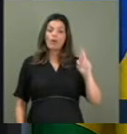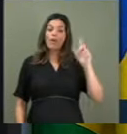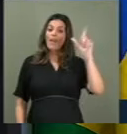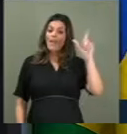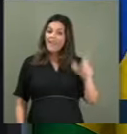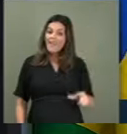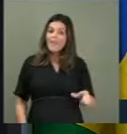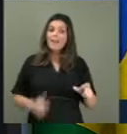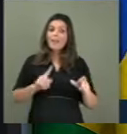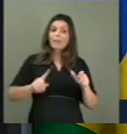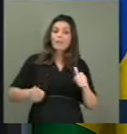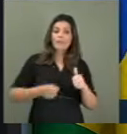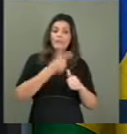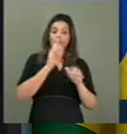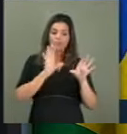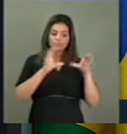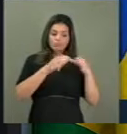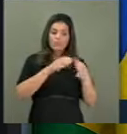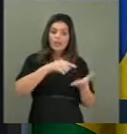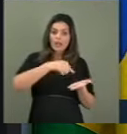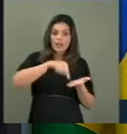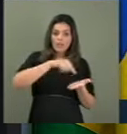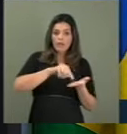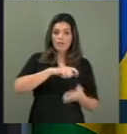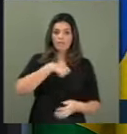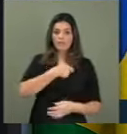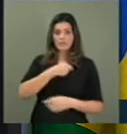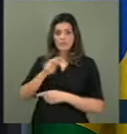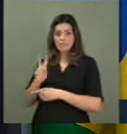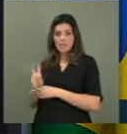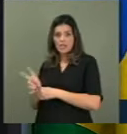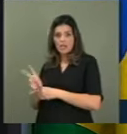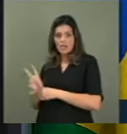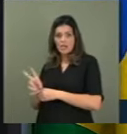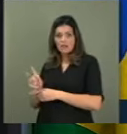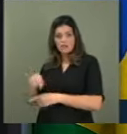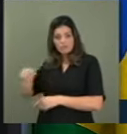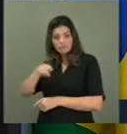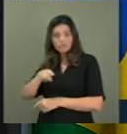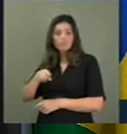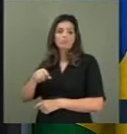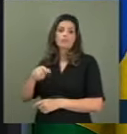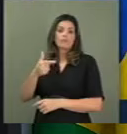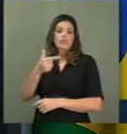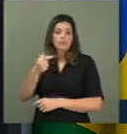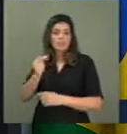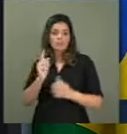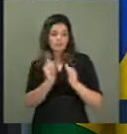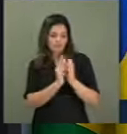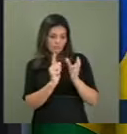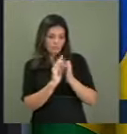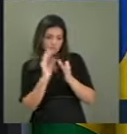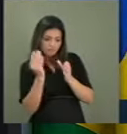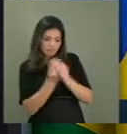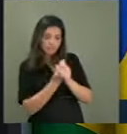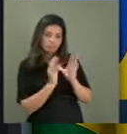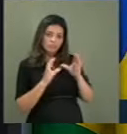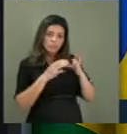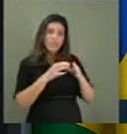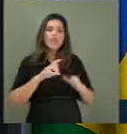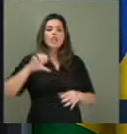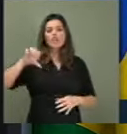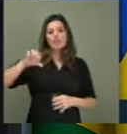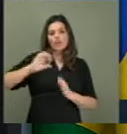o primeiro gabinete de fiscalização especializada com 27 parlamentares de 9